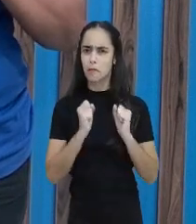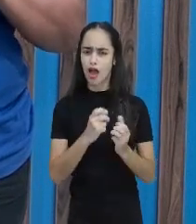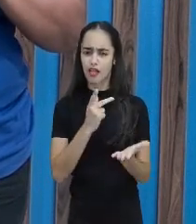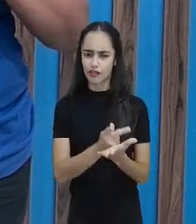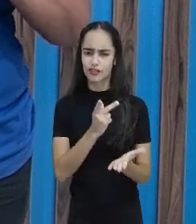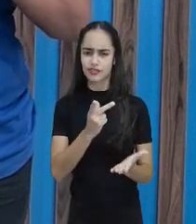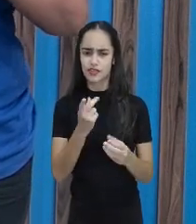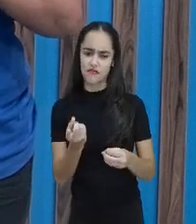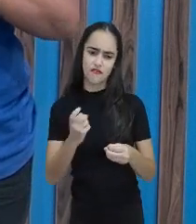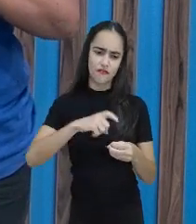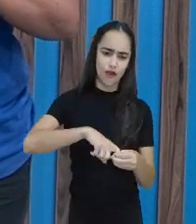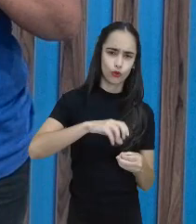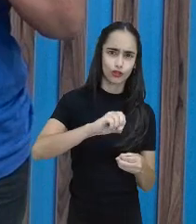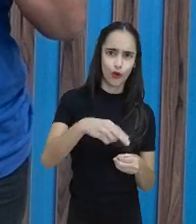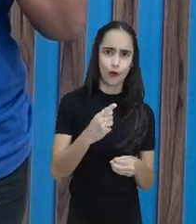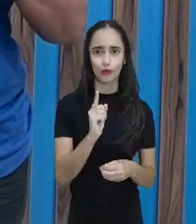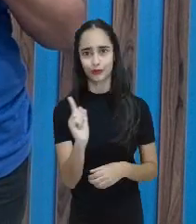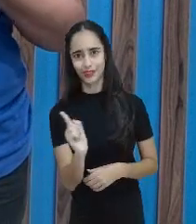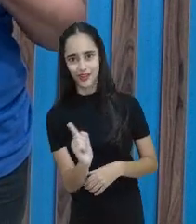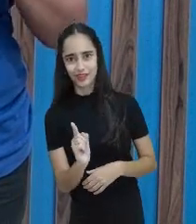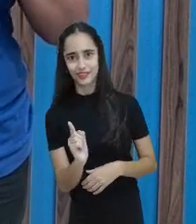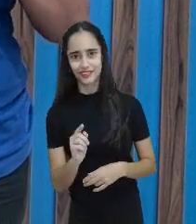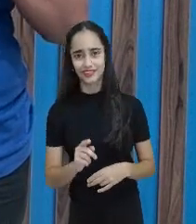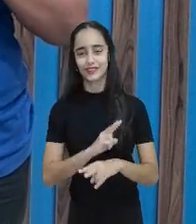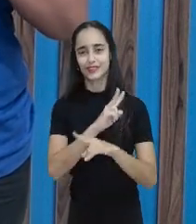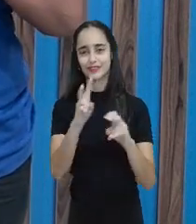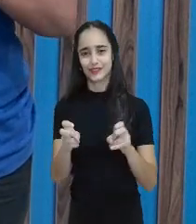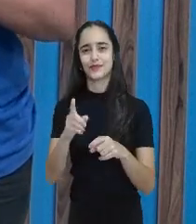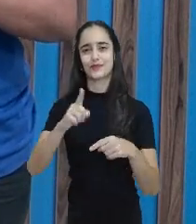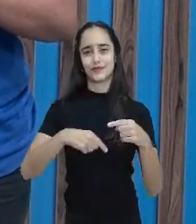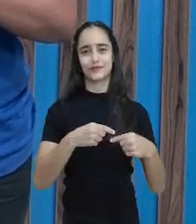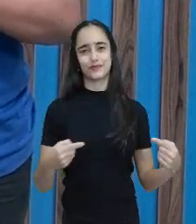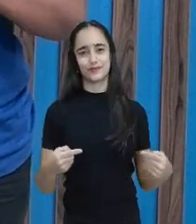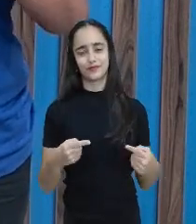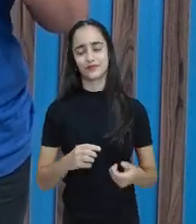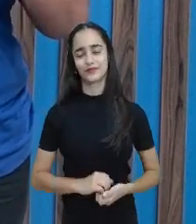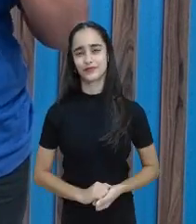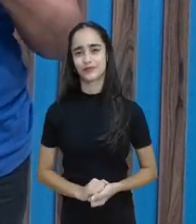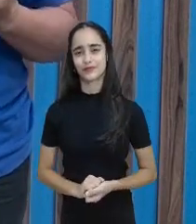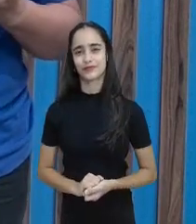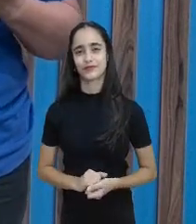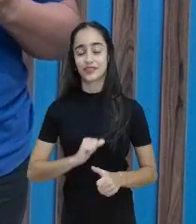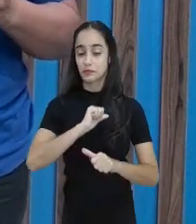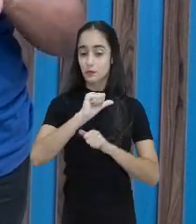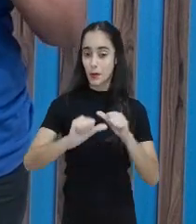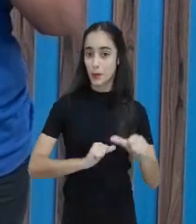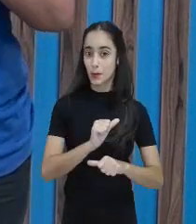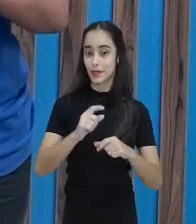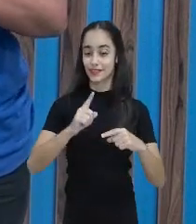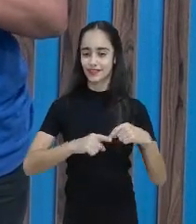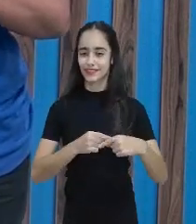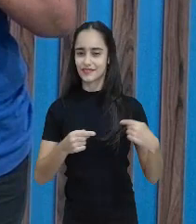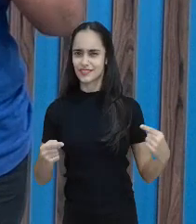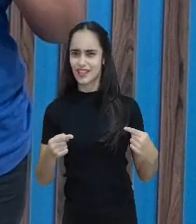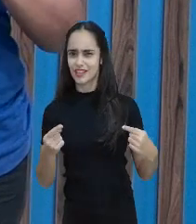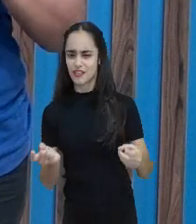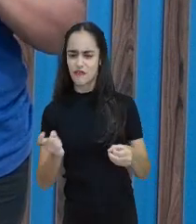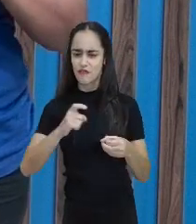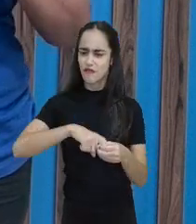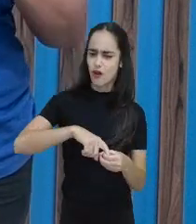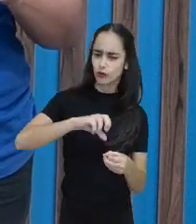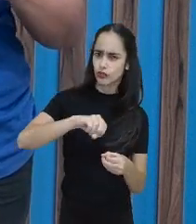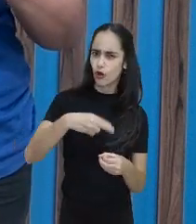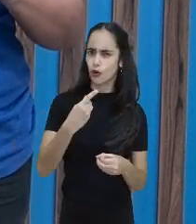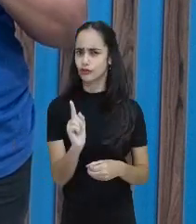e não reversíveis em relação à matéria, tá? Transformações da matéria, reversíveis ou